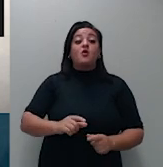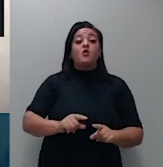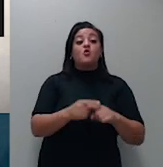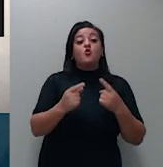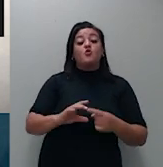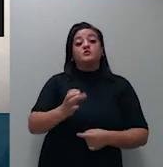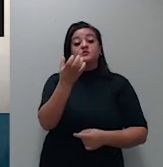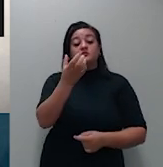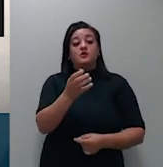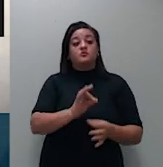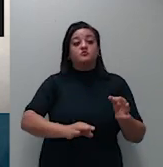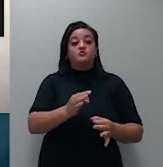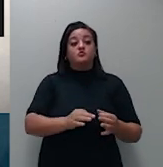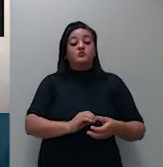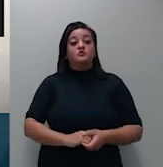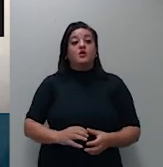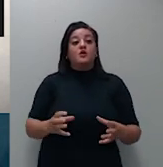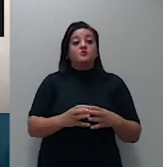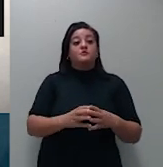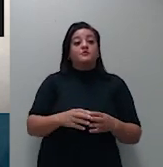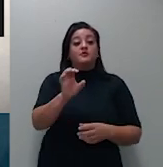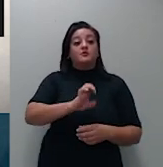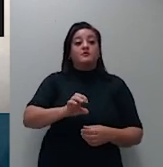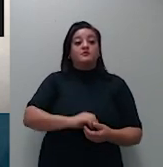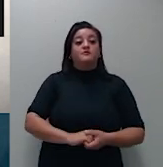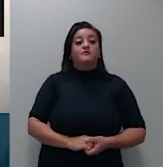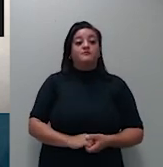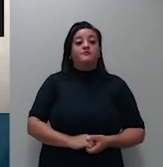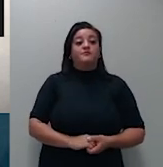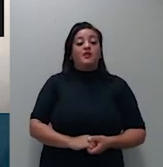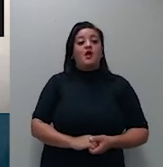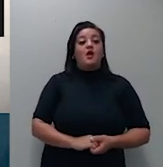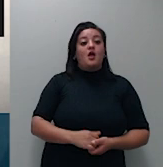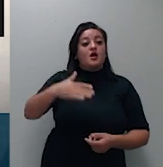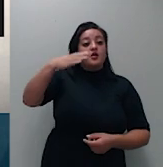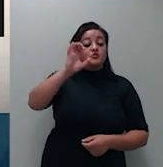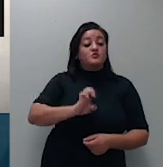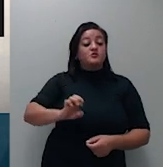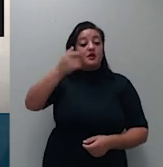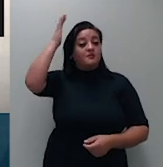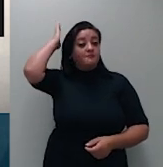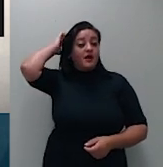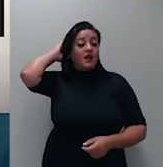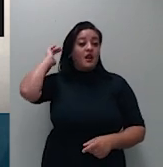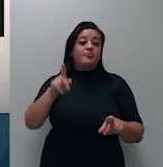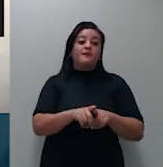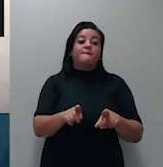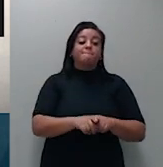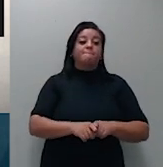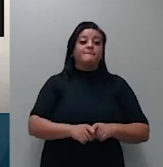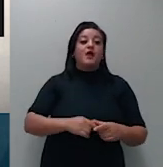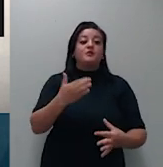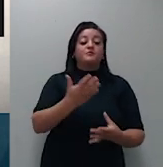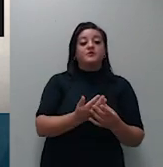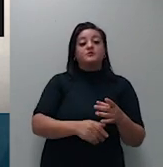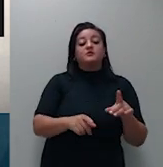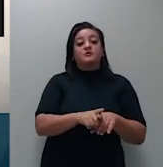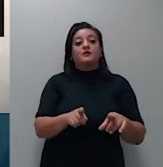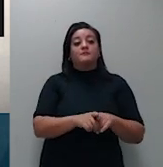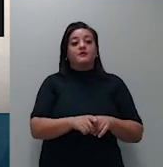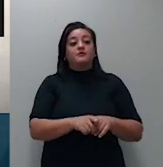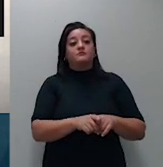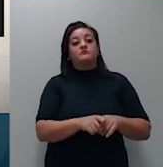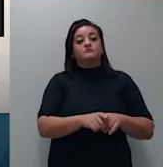da Vara Cível da Comarca de Sertanópolis Paraná e no decorrer de ação Pauliana número tão diferiu